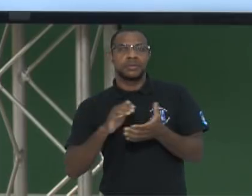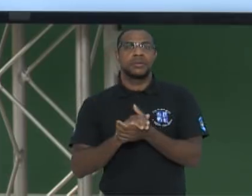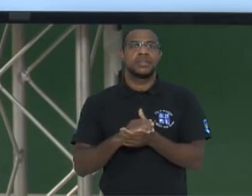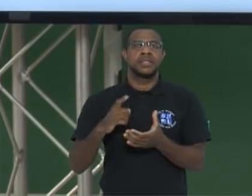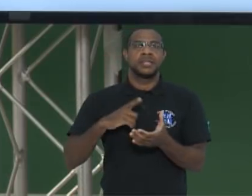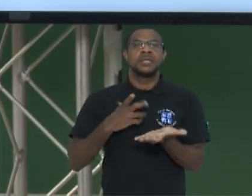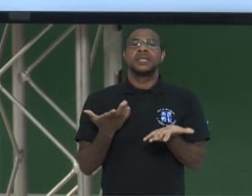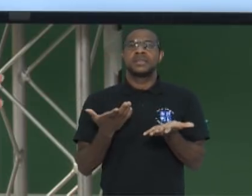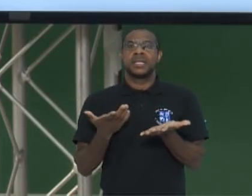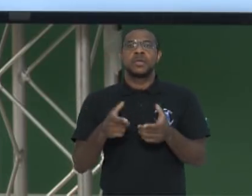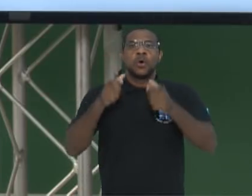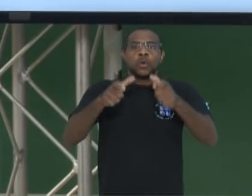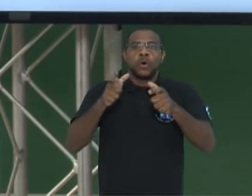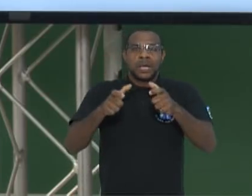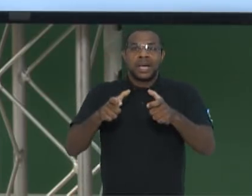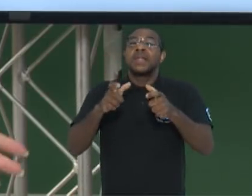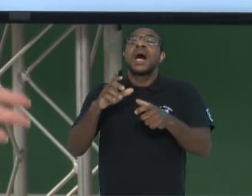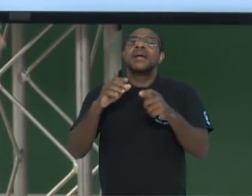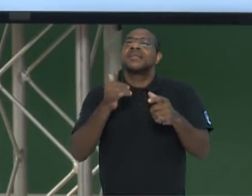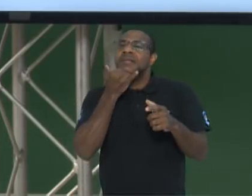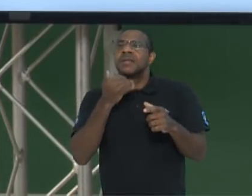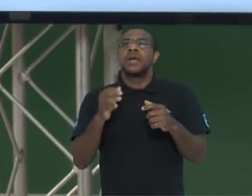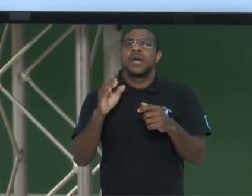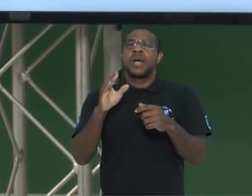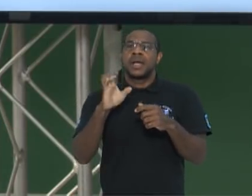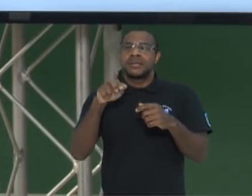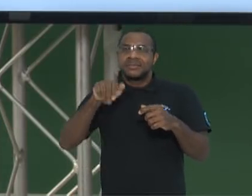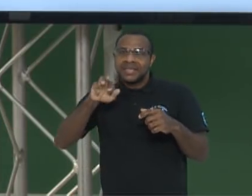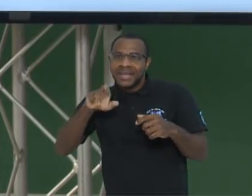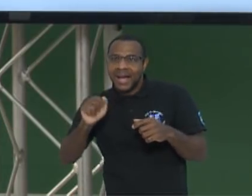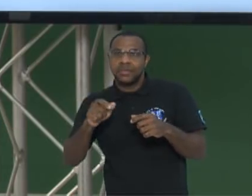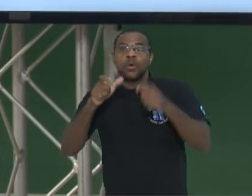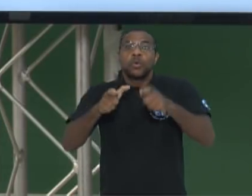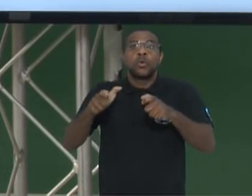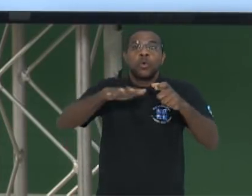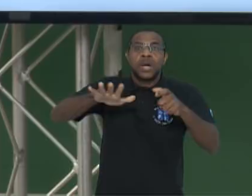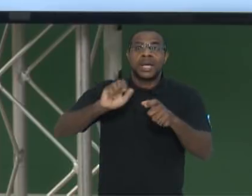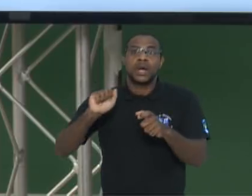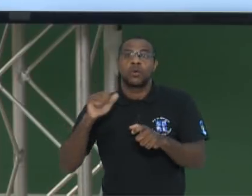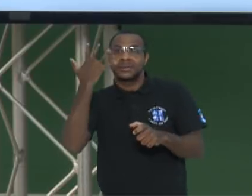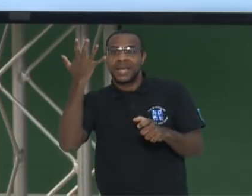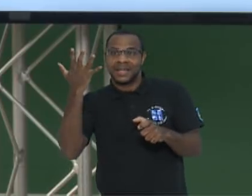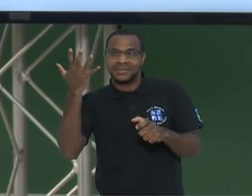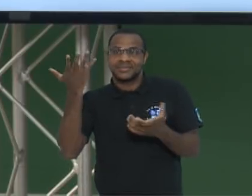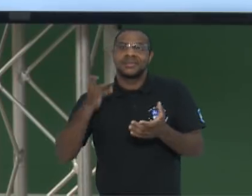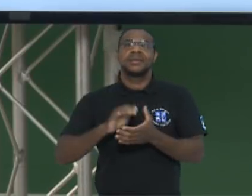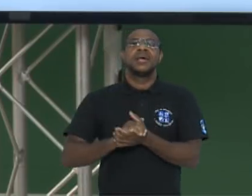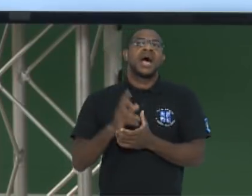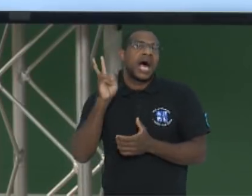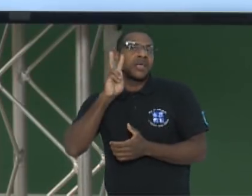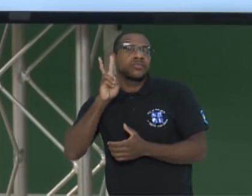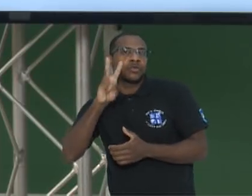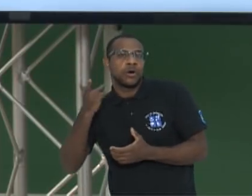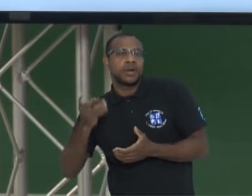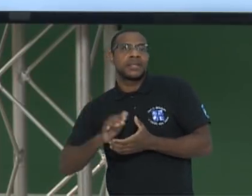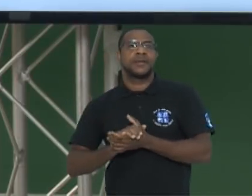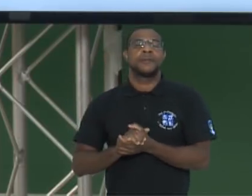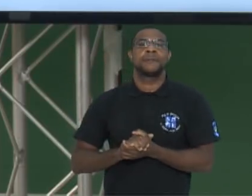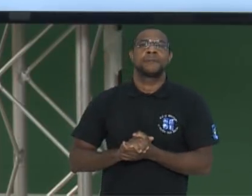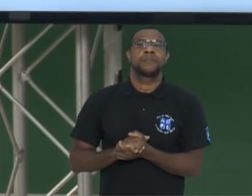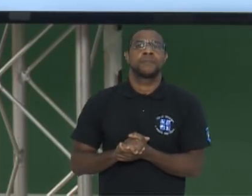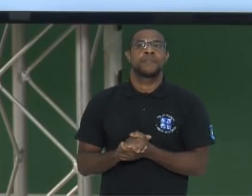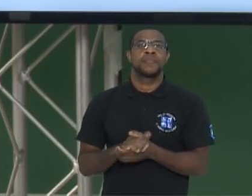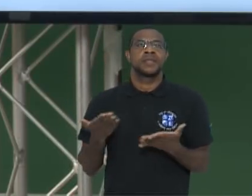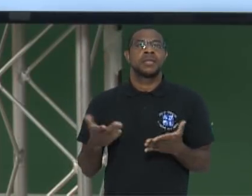descrição física do ambiente onde os fatos ocorrem. O que mais? Então nos contos também é comum haver um clímax.